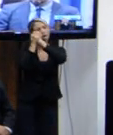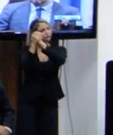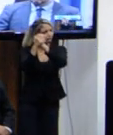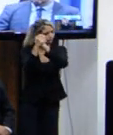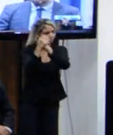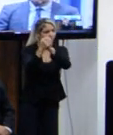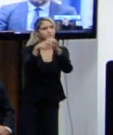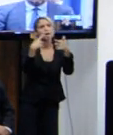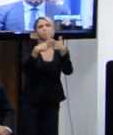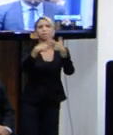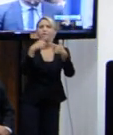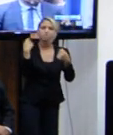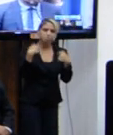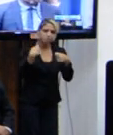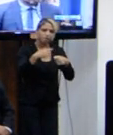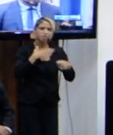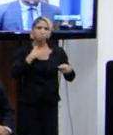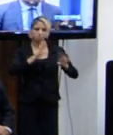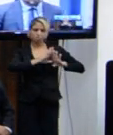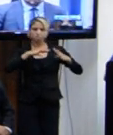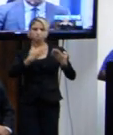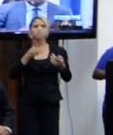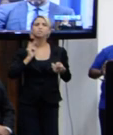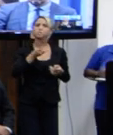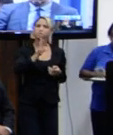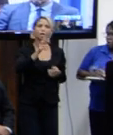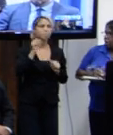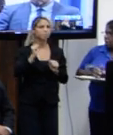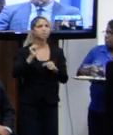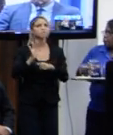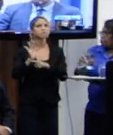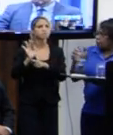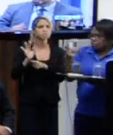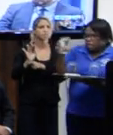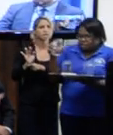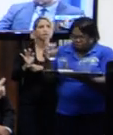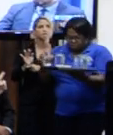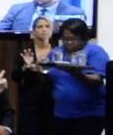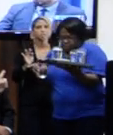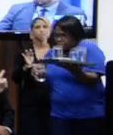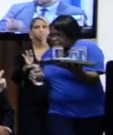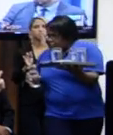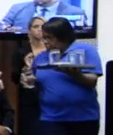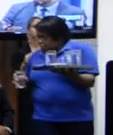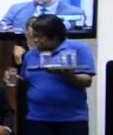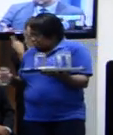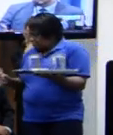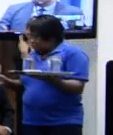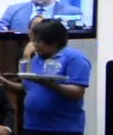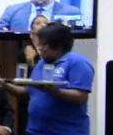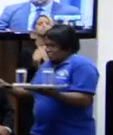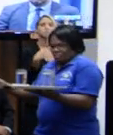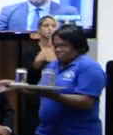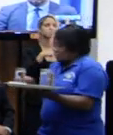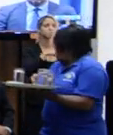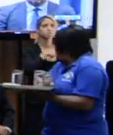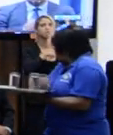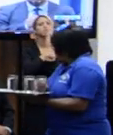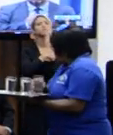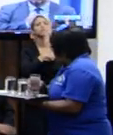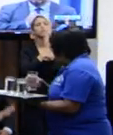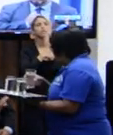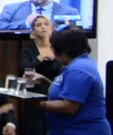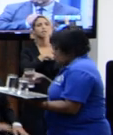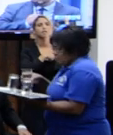nosso mandato está à disposição da população de Tamoios para que ela seja honrada por essa mesa diretora que hoje tem essa participação